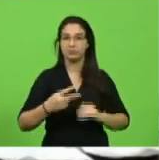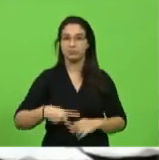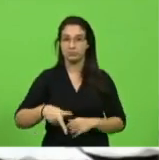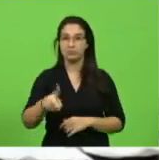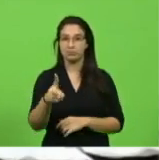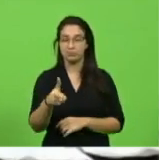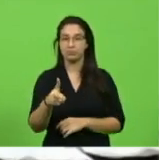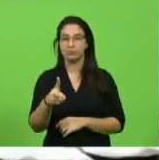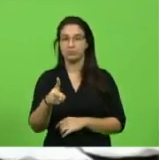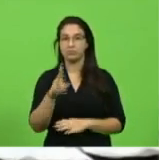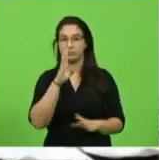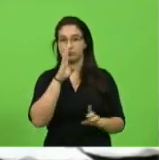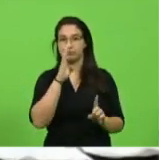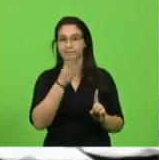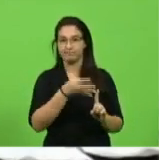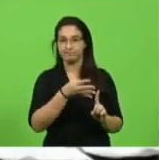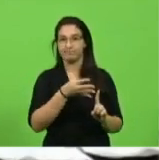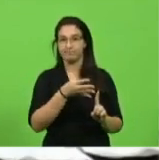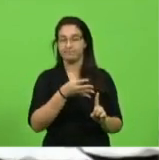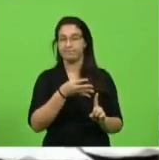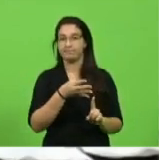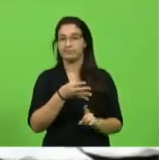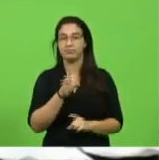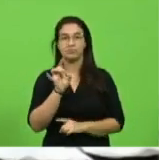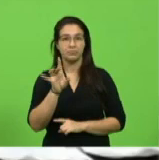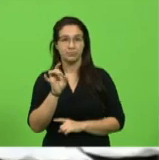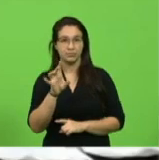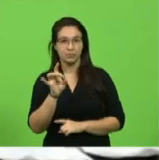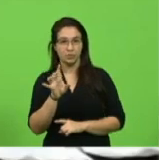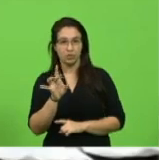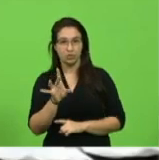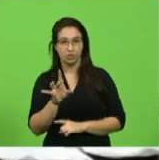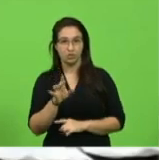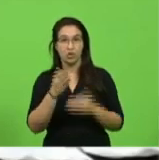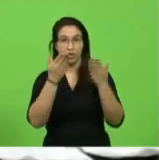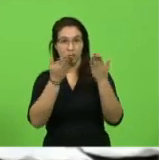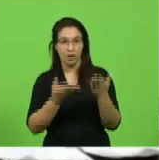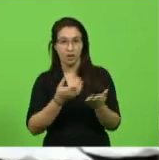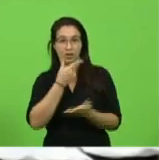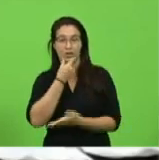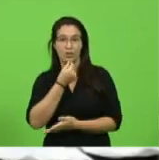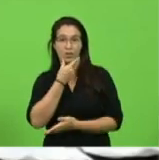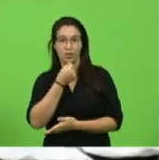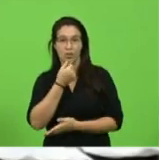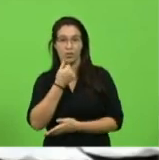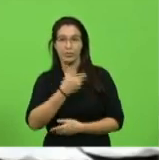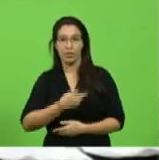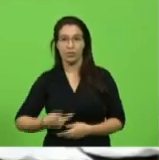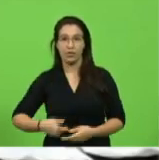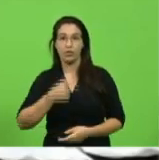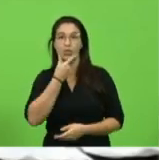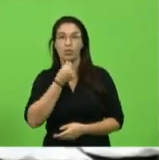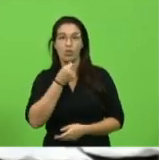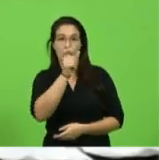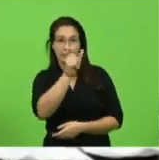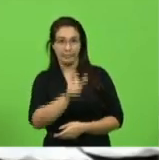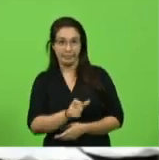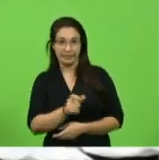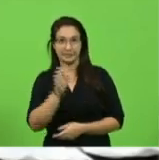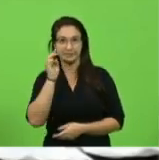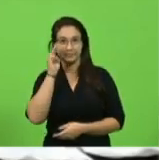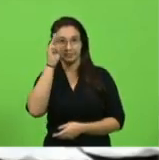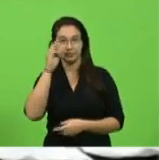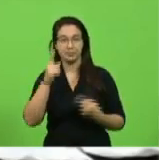da acusação apenas em relação ao senhor governador do Estado para,